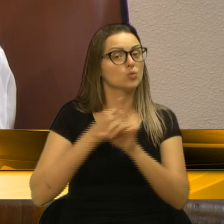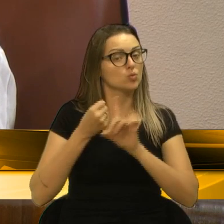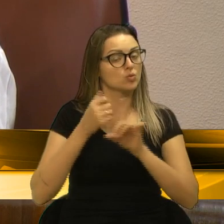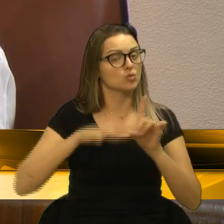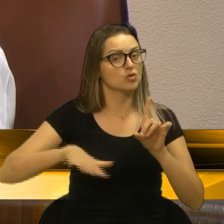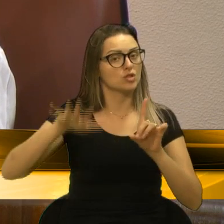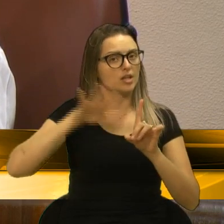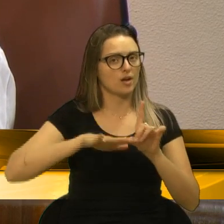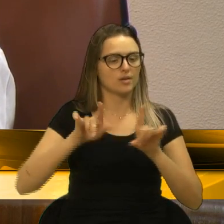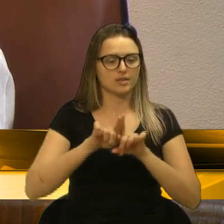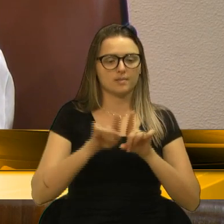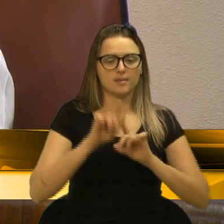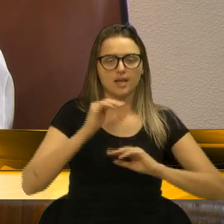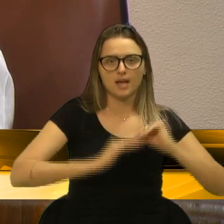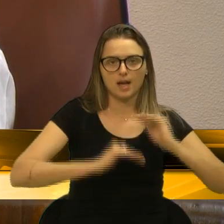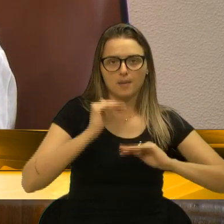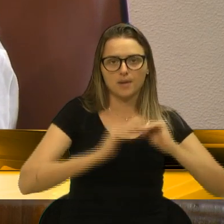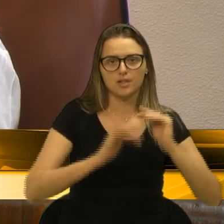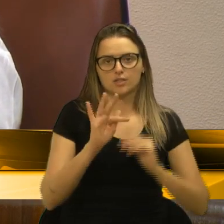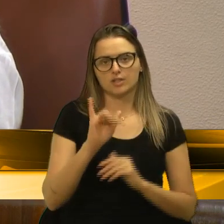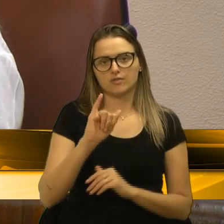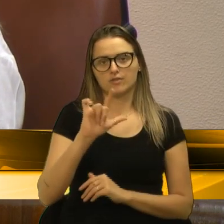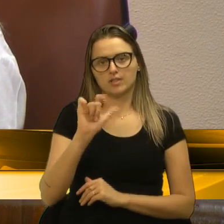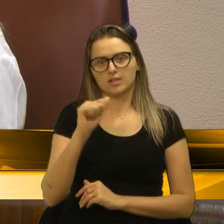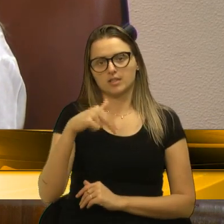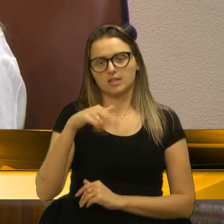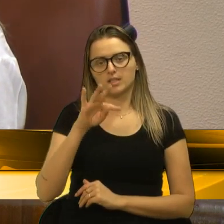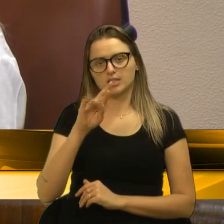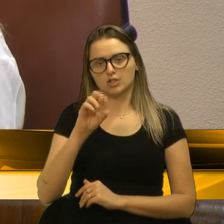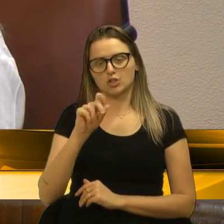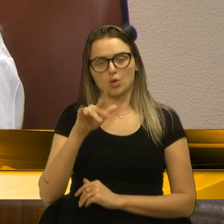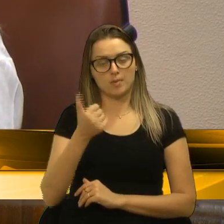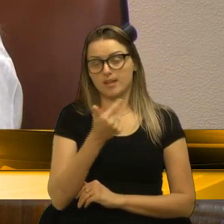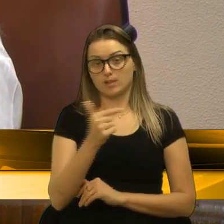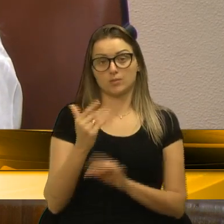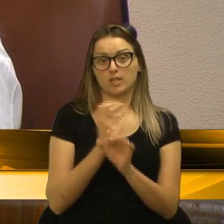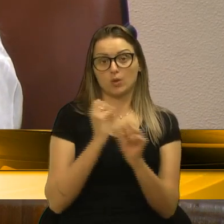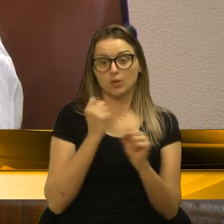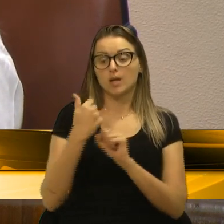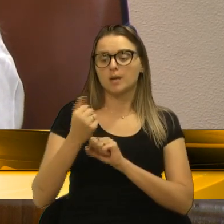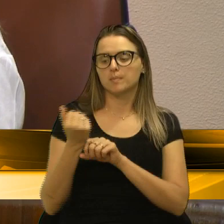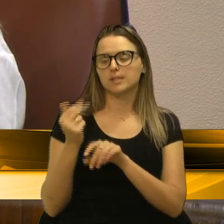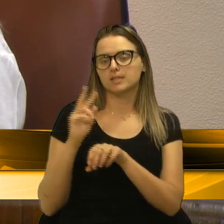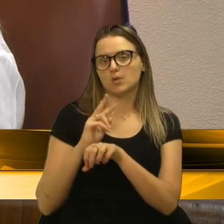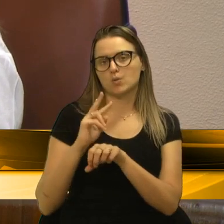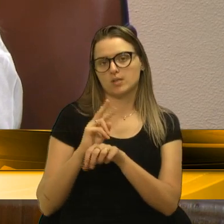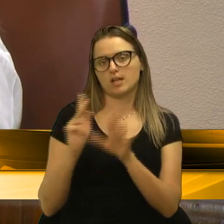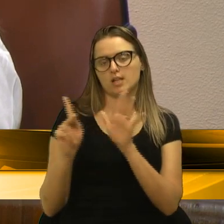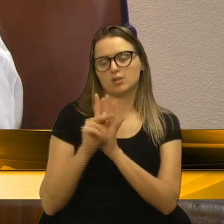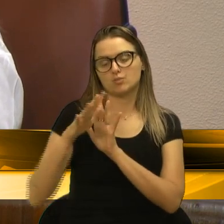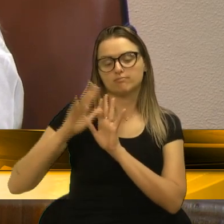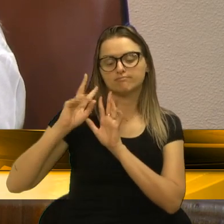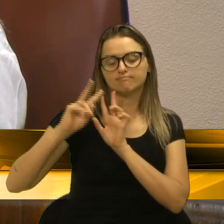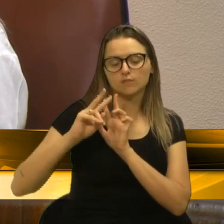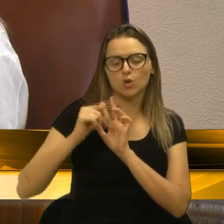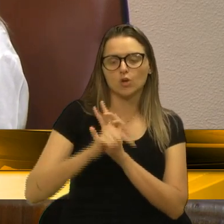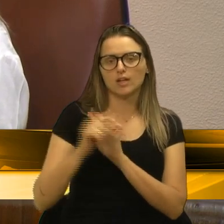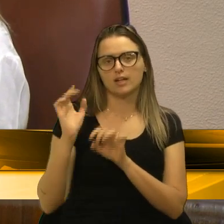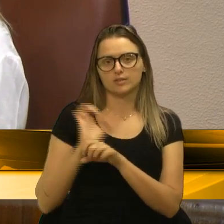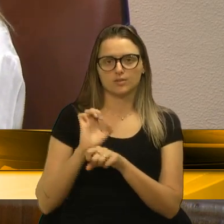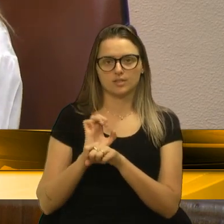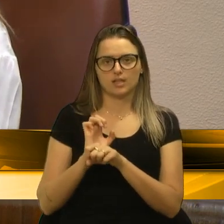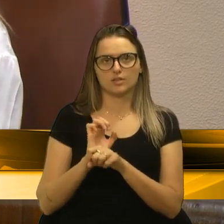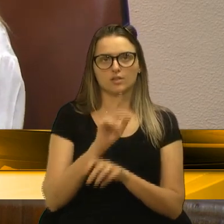e a prática da filantropia, deve gozar da proteção do Estado. Segundo o depoimento do